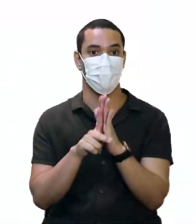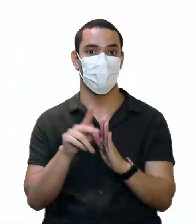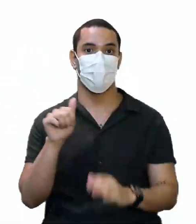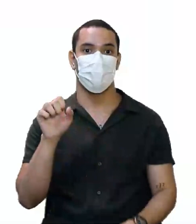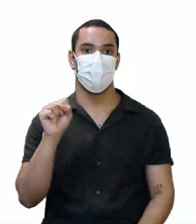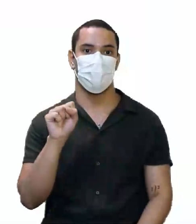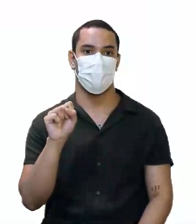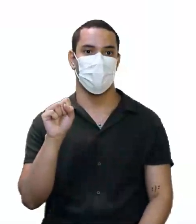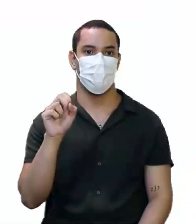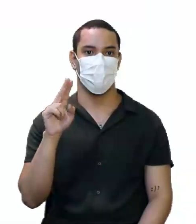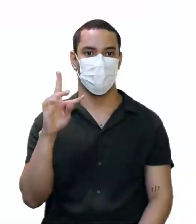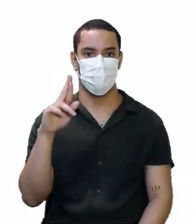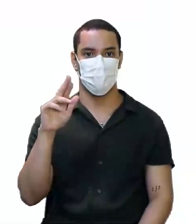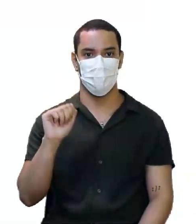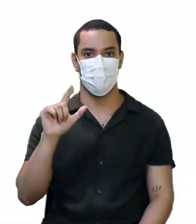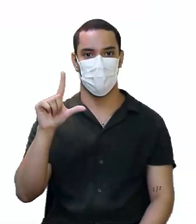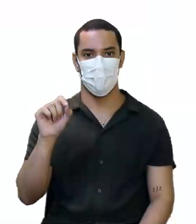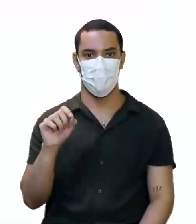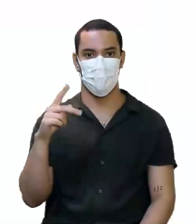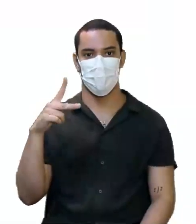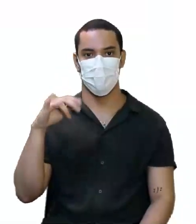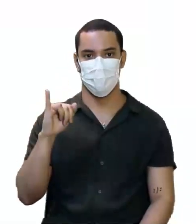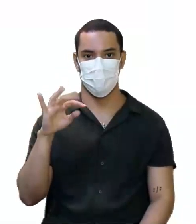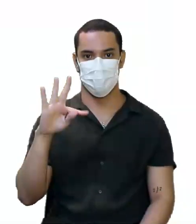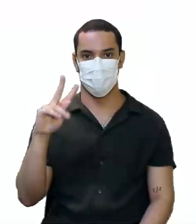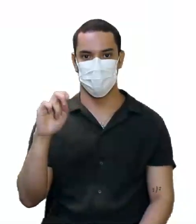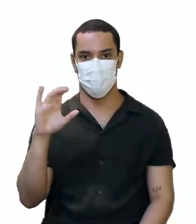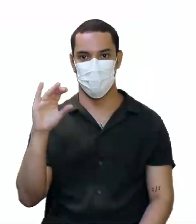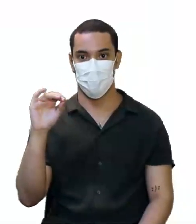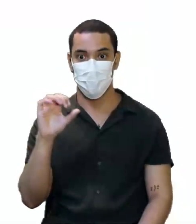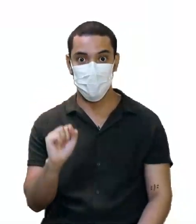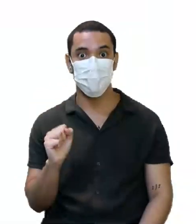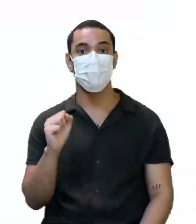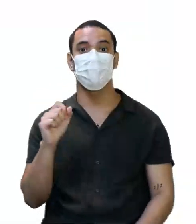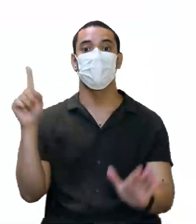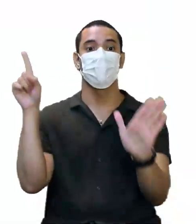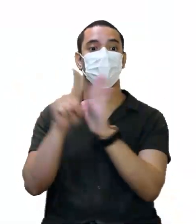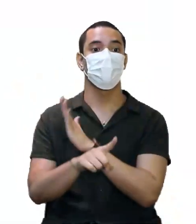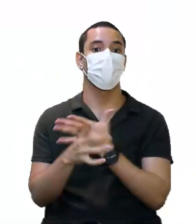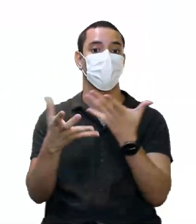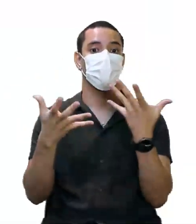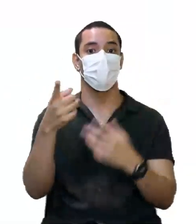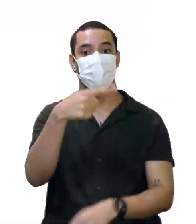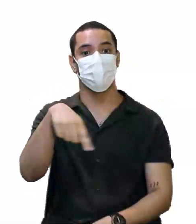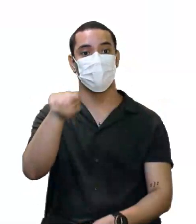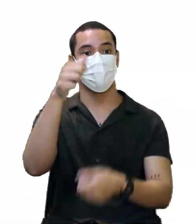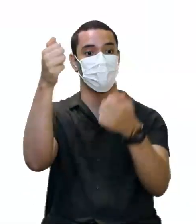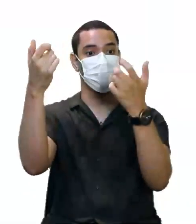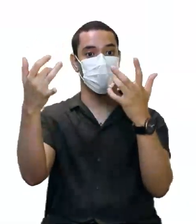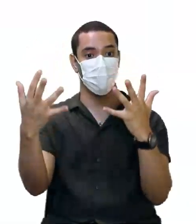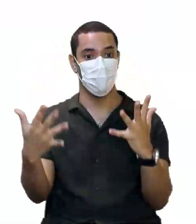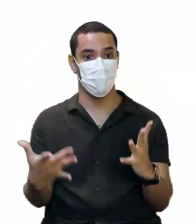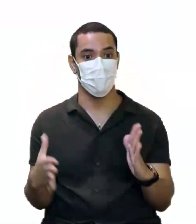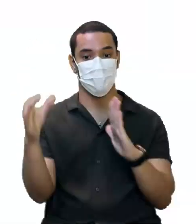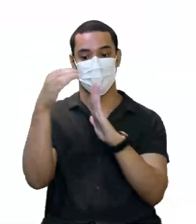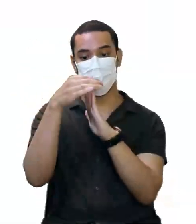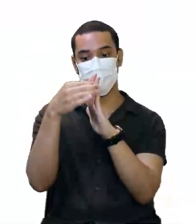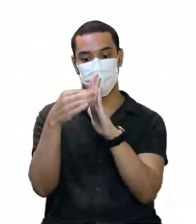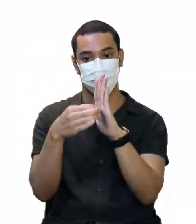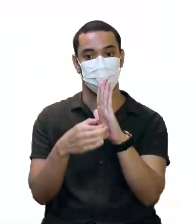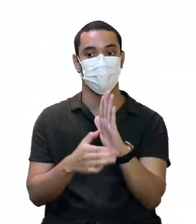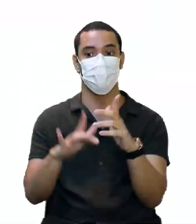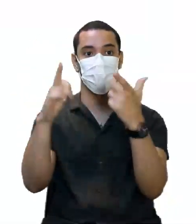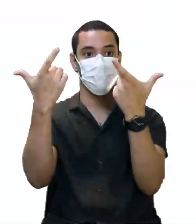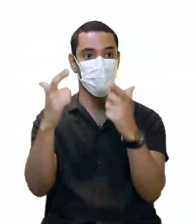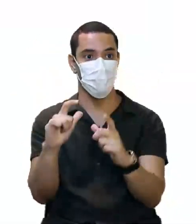Australopithecus. E aí, a questão estava querendo que você puxasse os ancestrais, né? Puxasse de